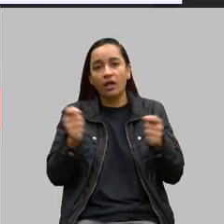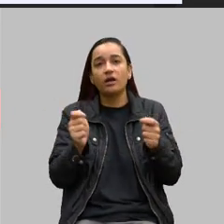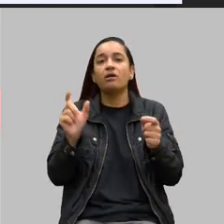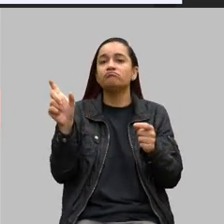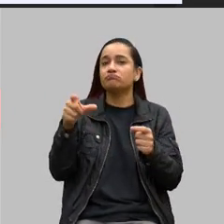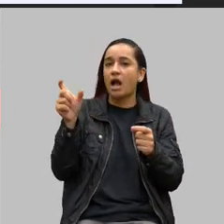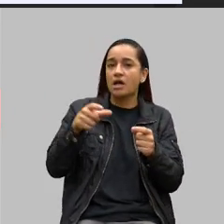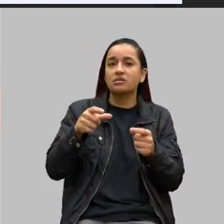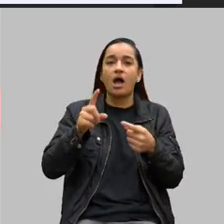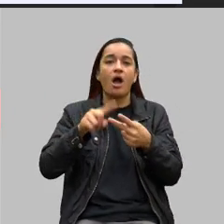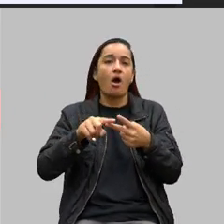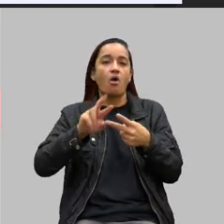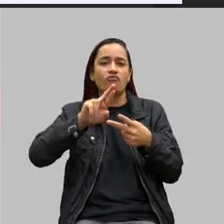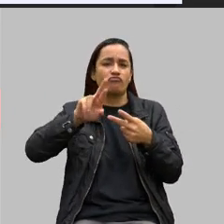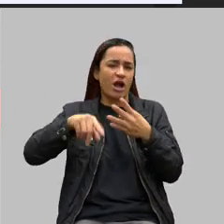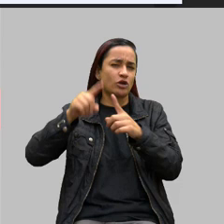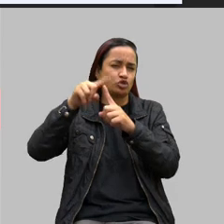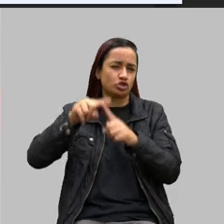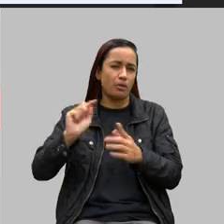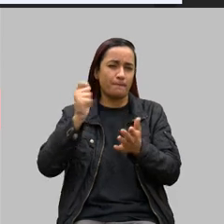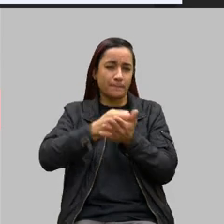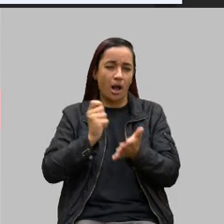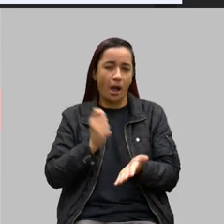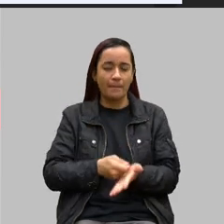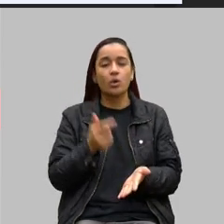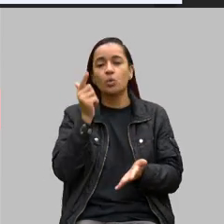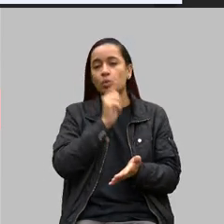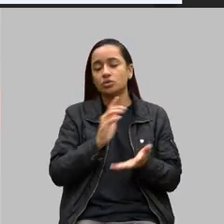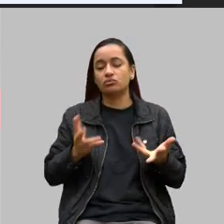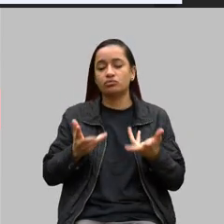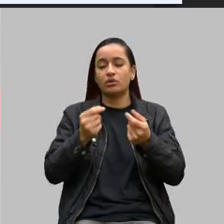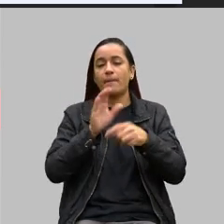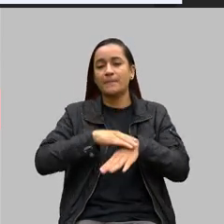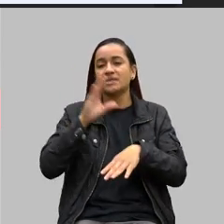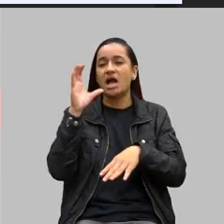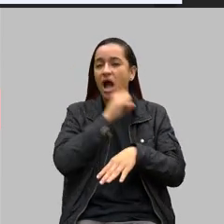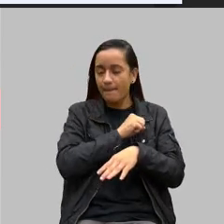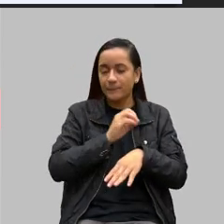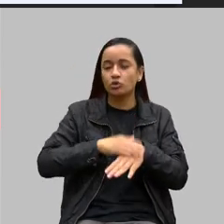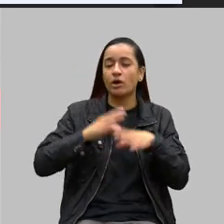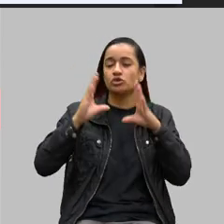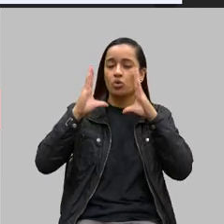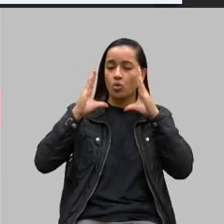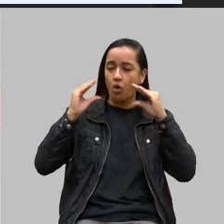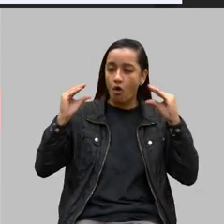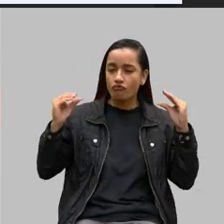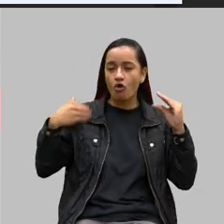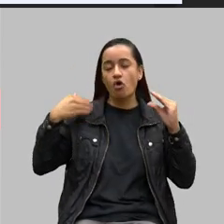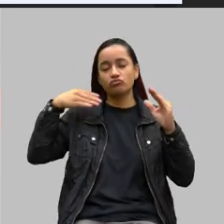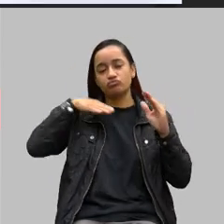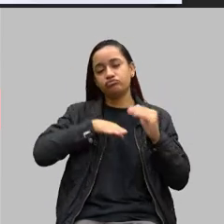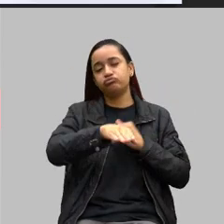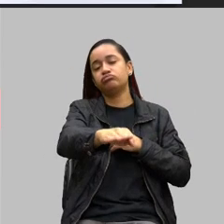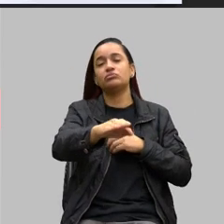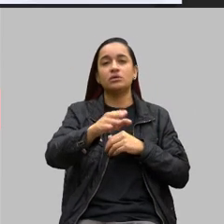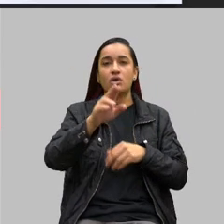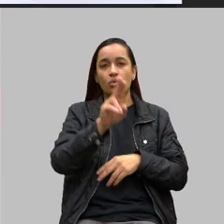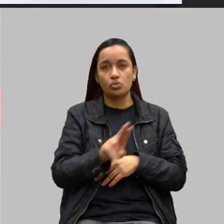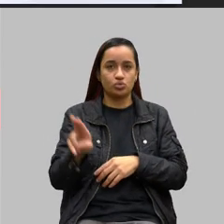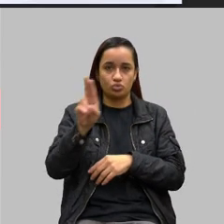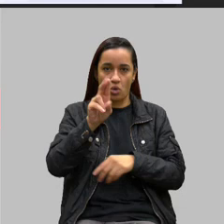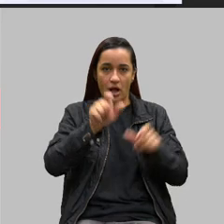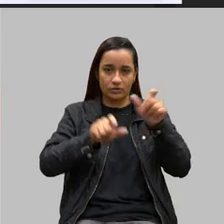formas de pagamento em todas as Praças para isso para trazer mais né mais conforto mais né facilidade pros usuários